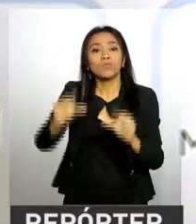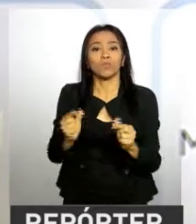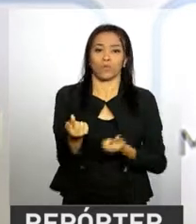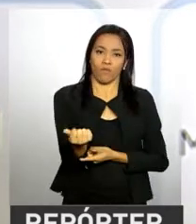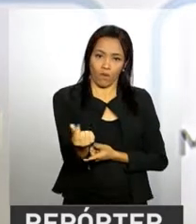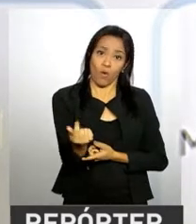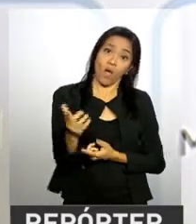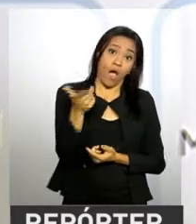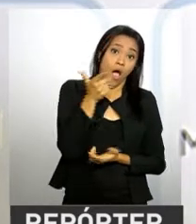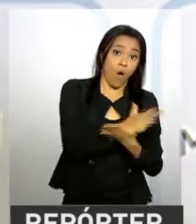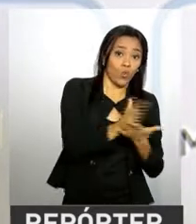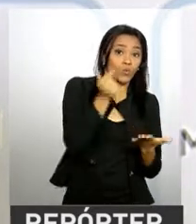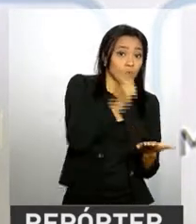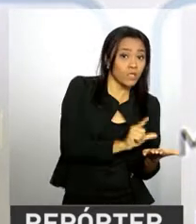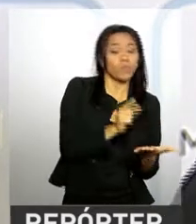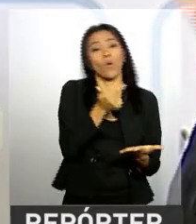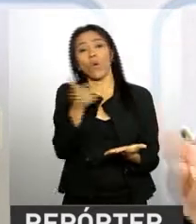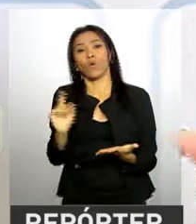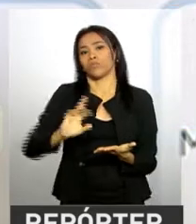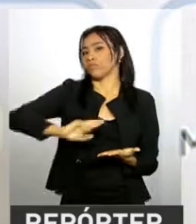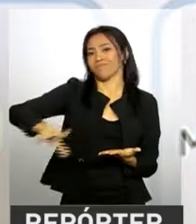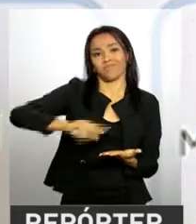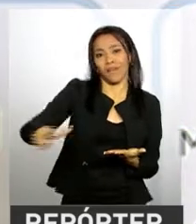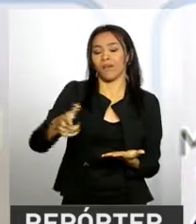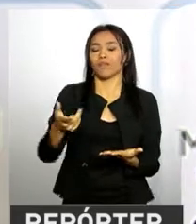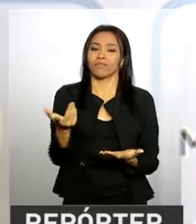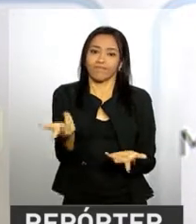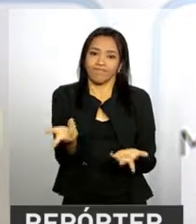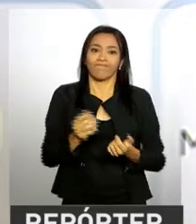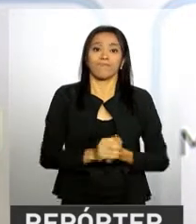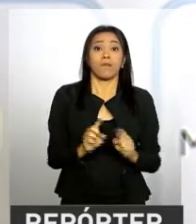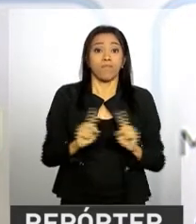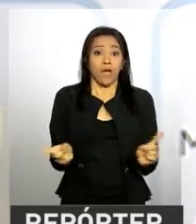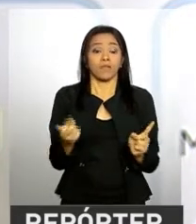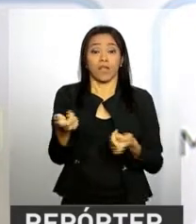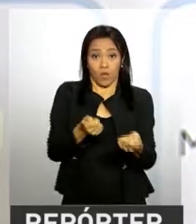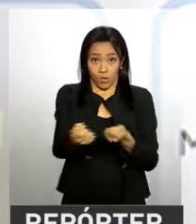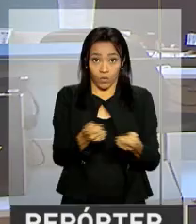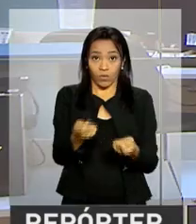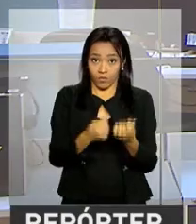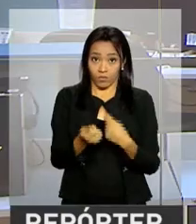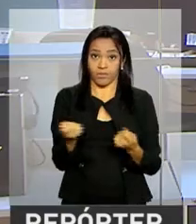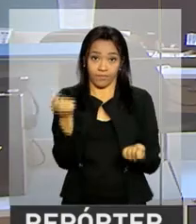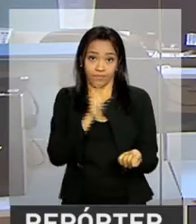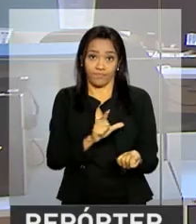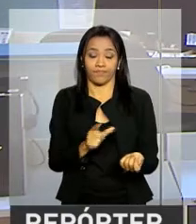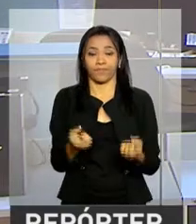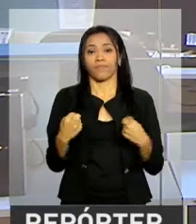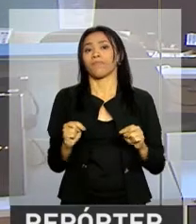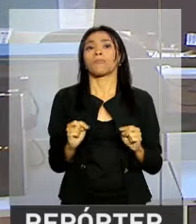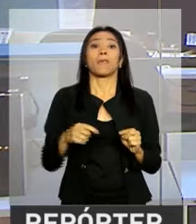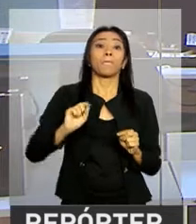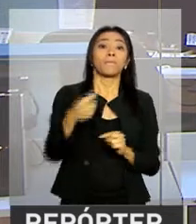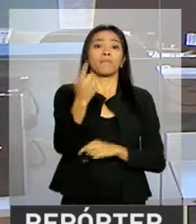outros a gente está dando a inflação apenas e não a inflação ipc a forma mas a economia está saindo ea